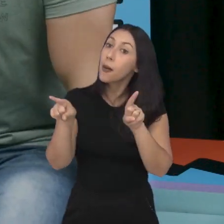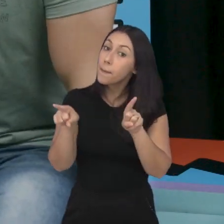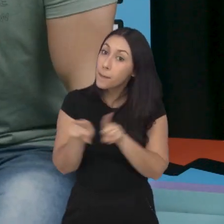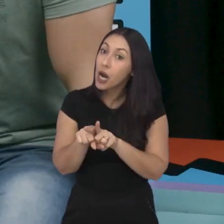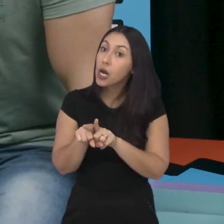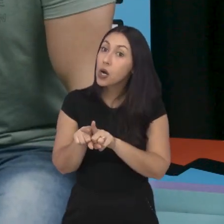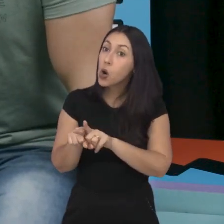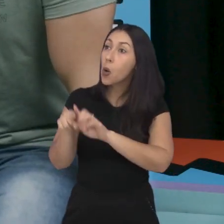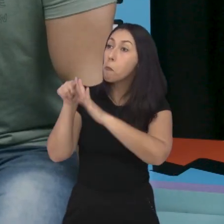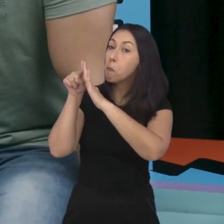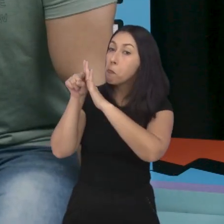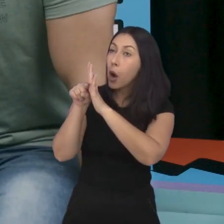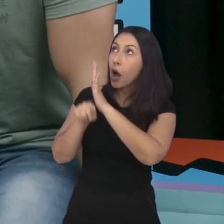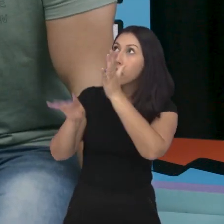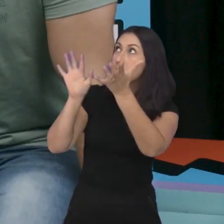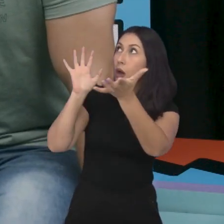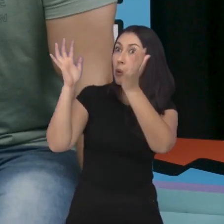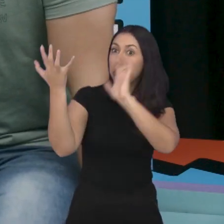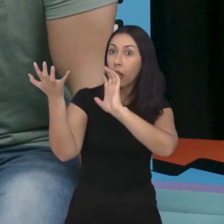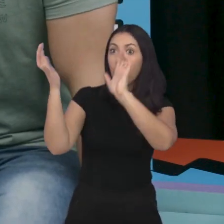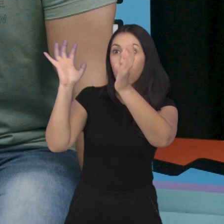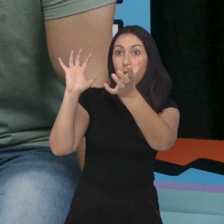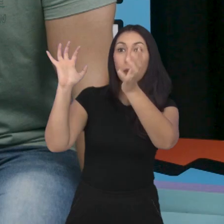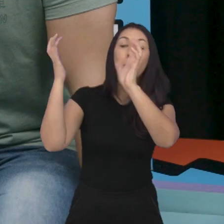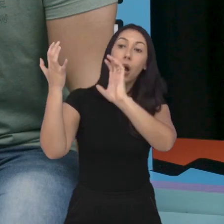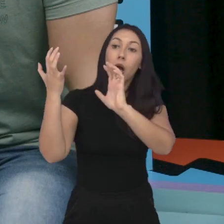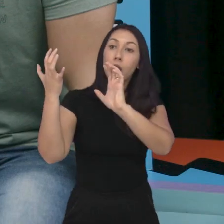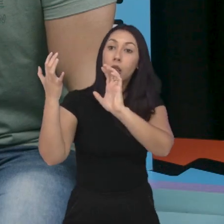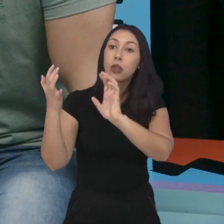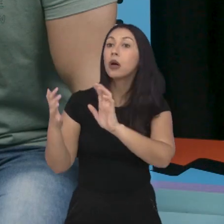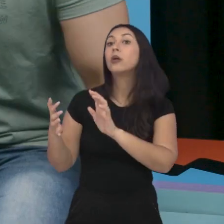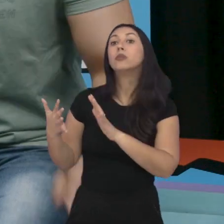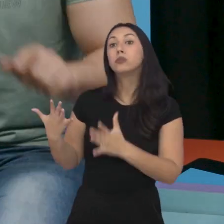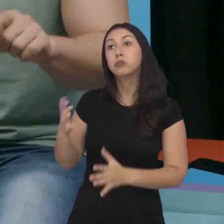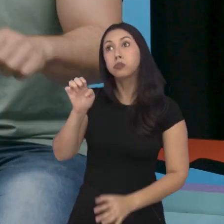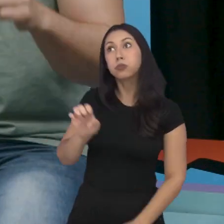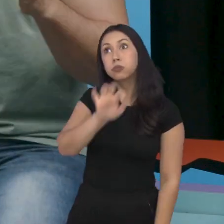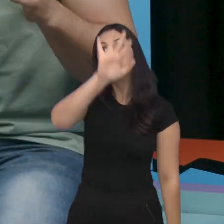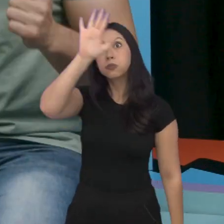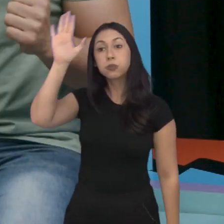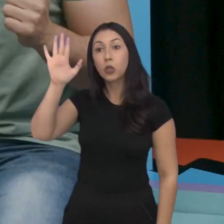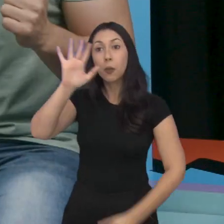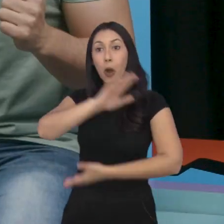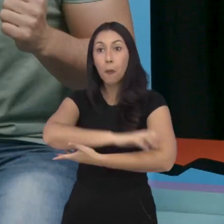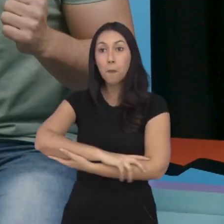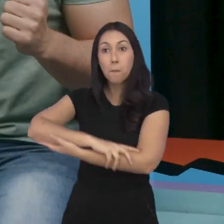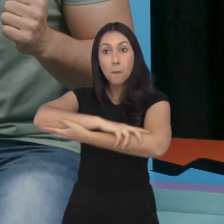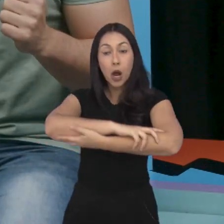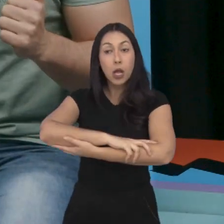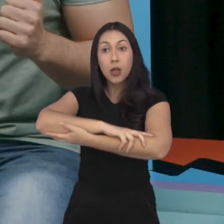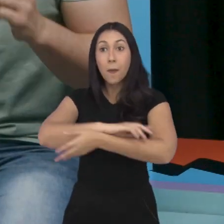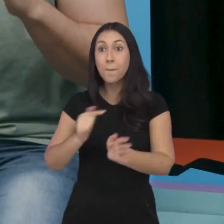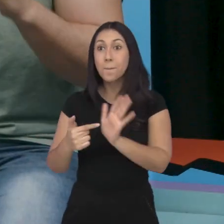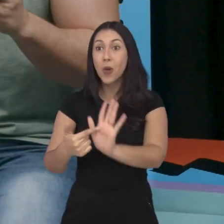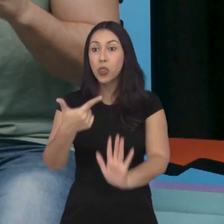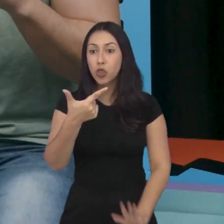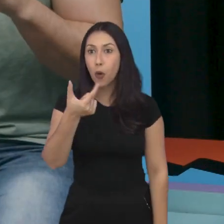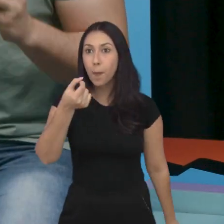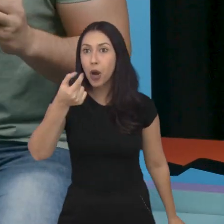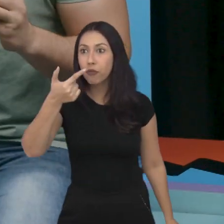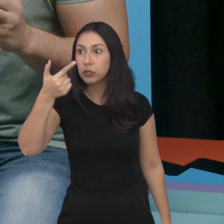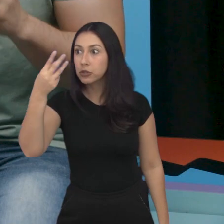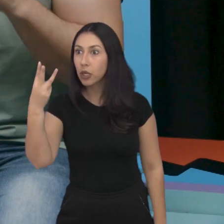o Serviço de Mudanças Climáticas Copérnicos, um observatório da União Europeia, 2023 fechou como o ano